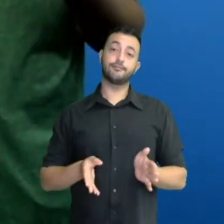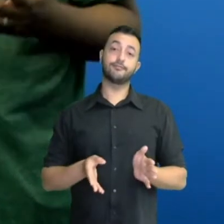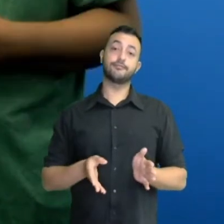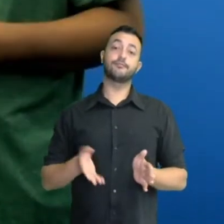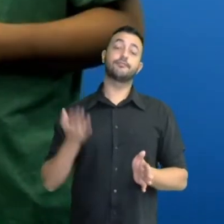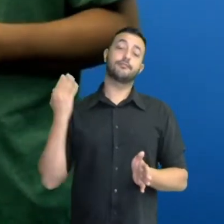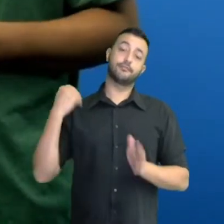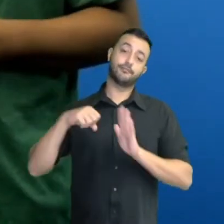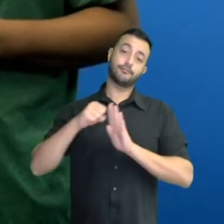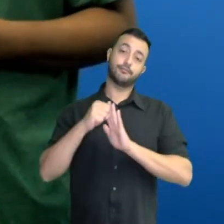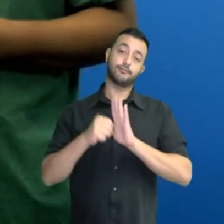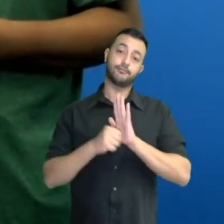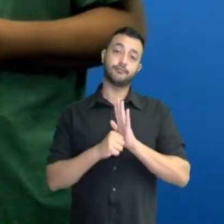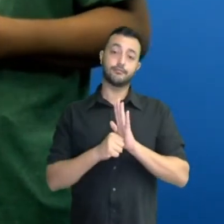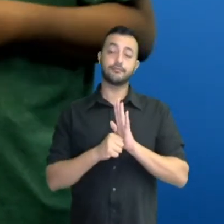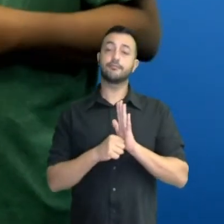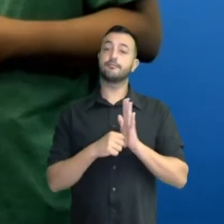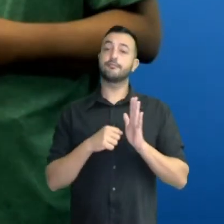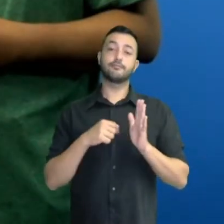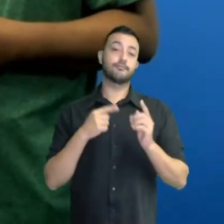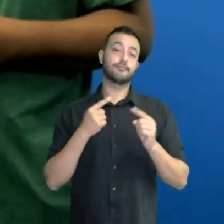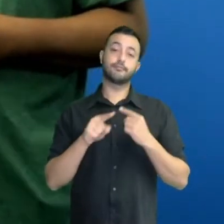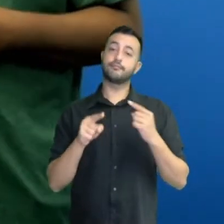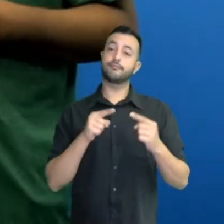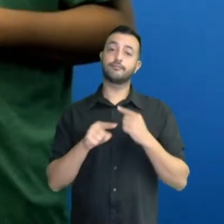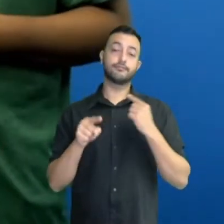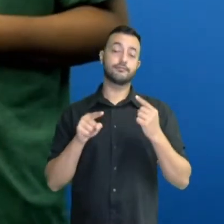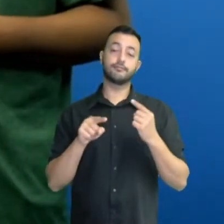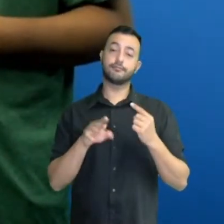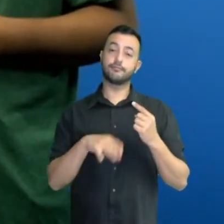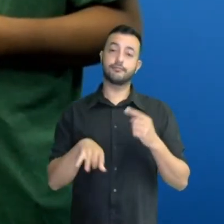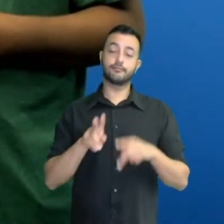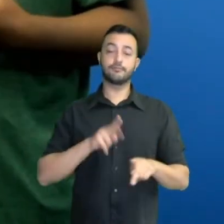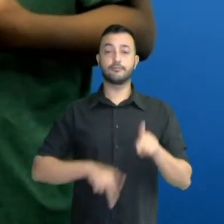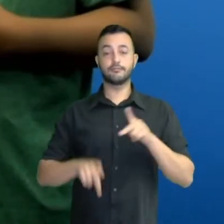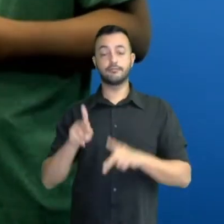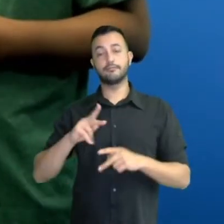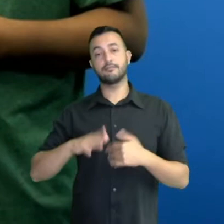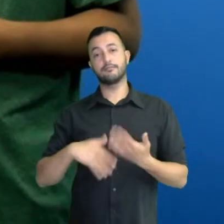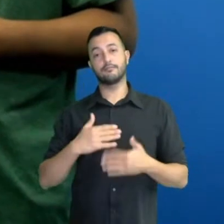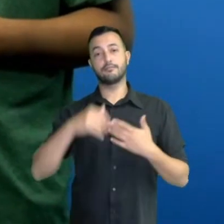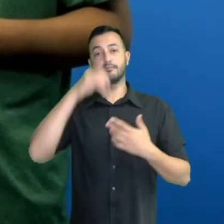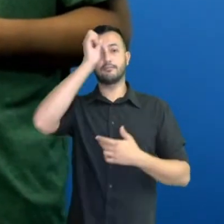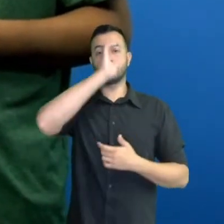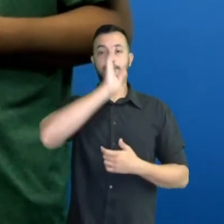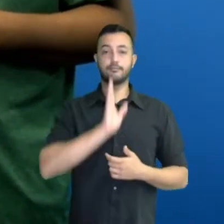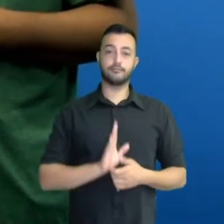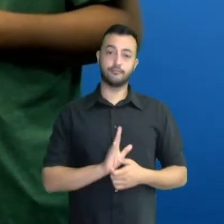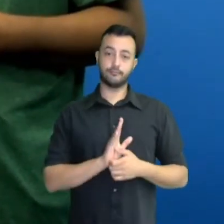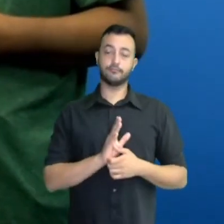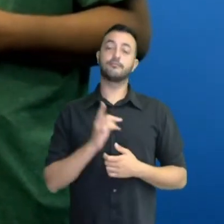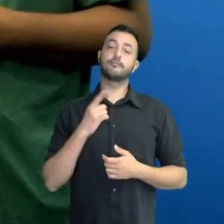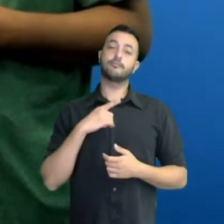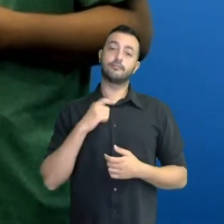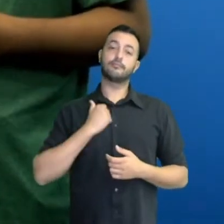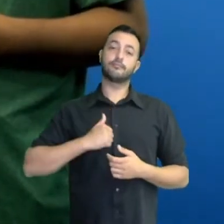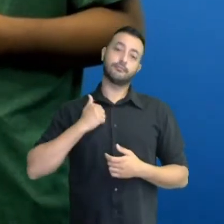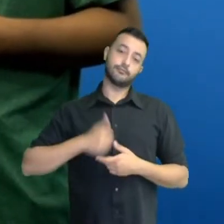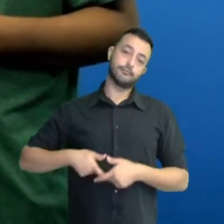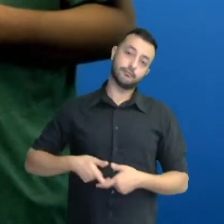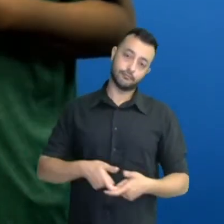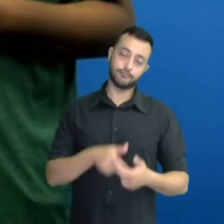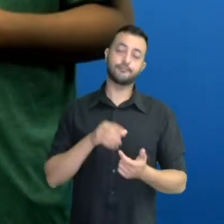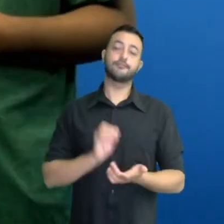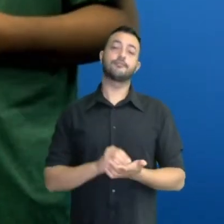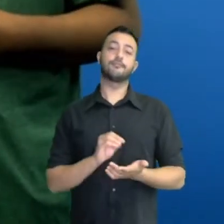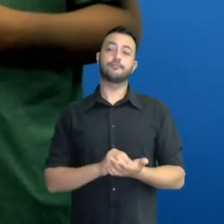séculos passados e que não se cumpre, né, nos países em desenvolvimento, assim como o Brasil, né, o saneamento básico ainda é muito